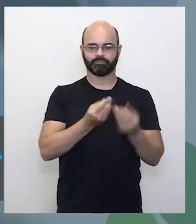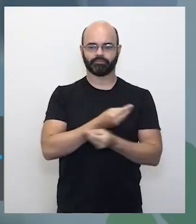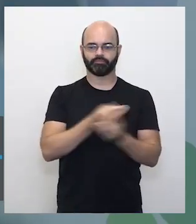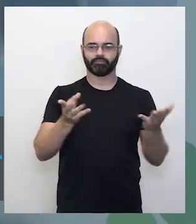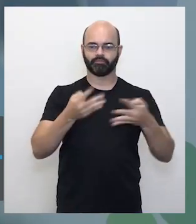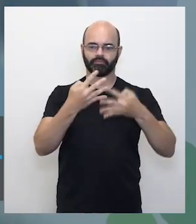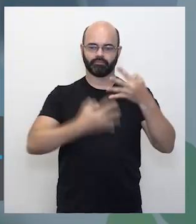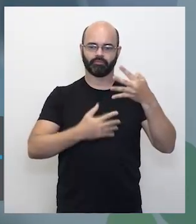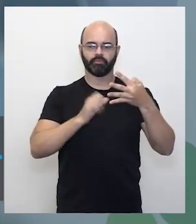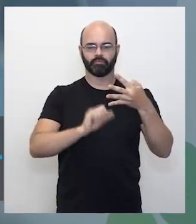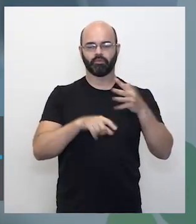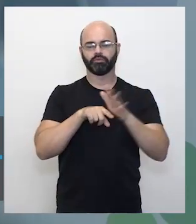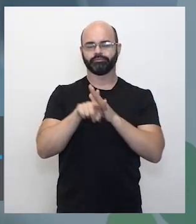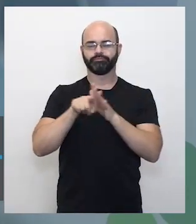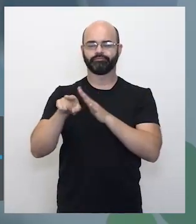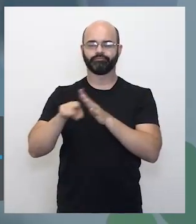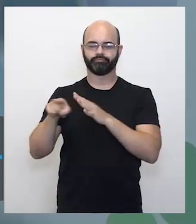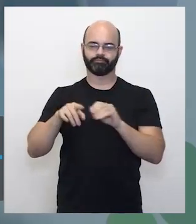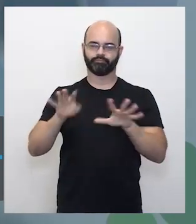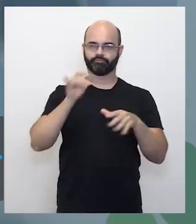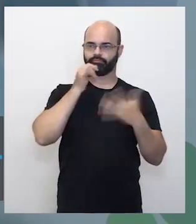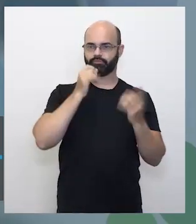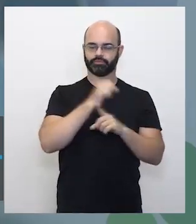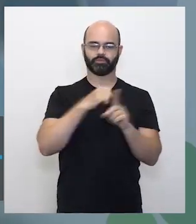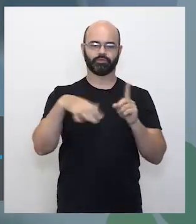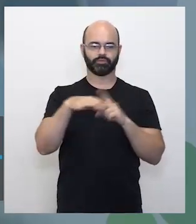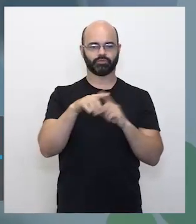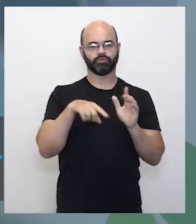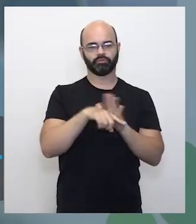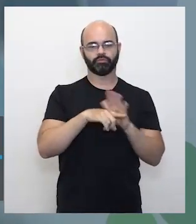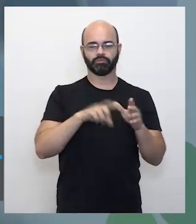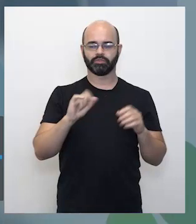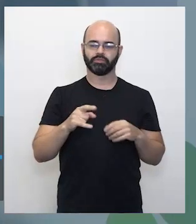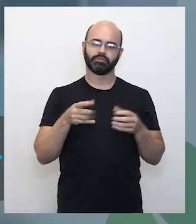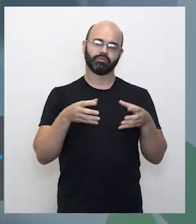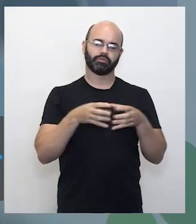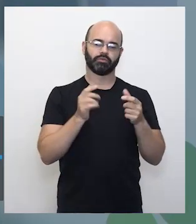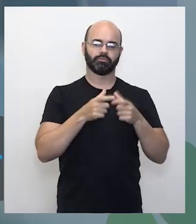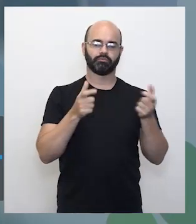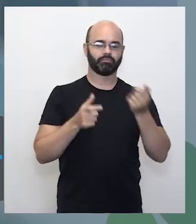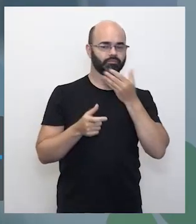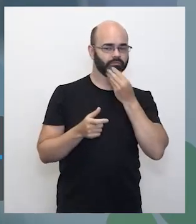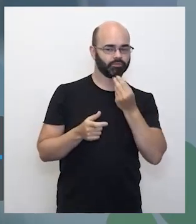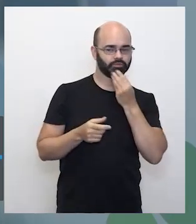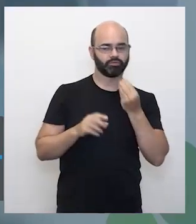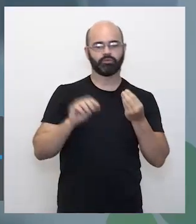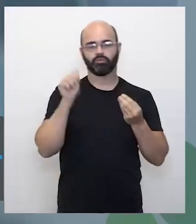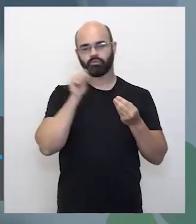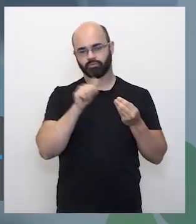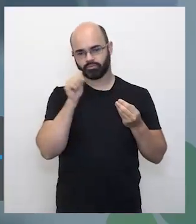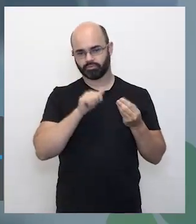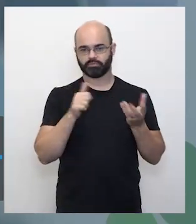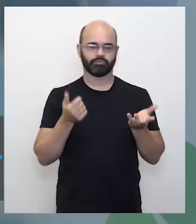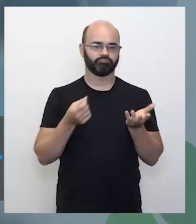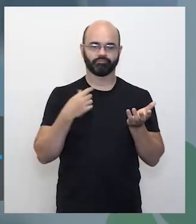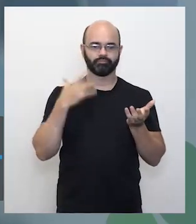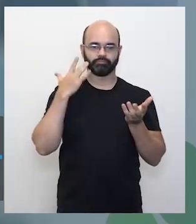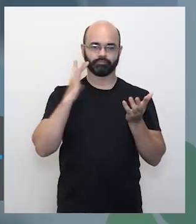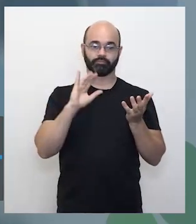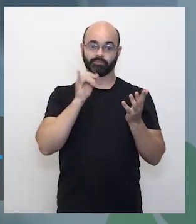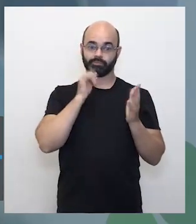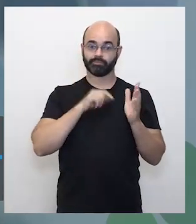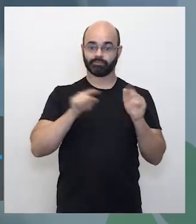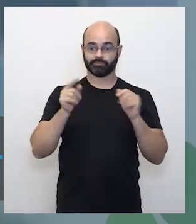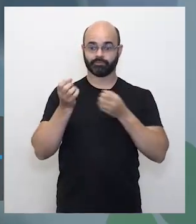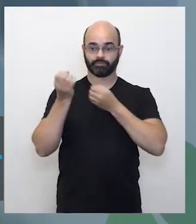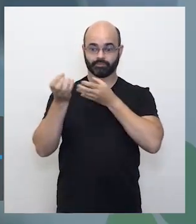exemplo, as professoras de sociologia, elas são do sexo masculino ou do sexo feminino? Ou são trans, por exemplo? E aí esse dado,